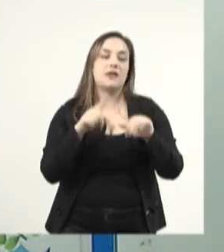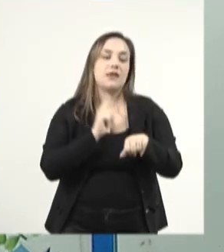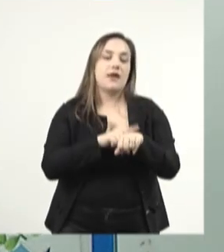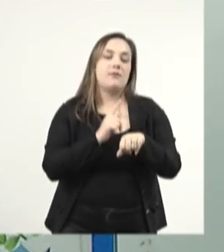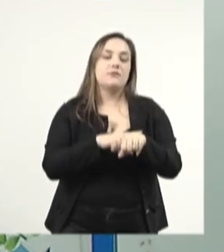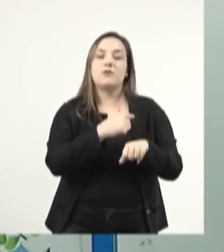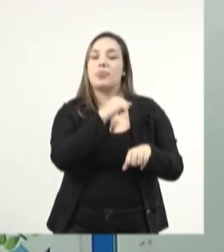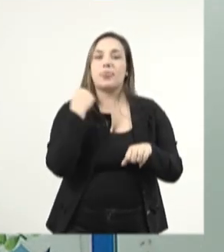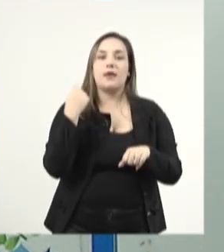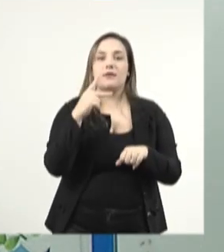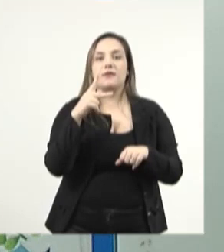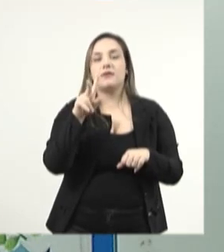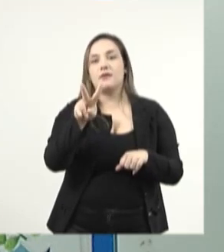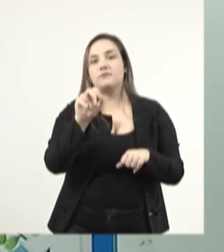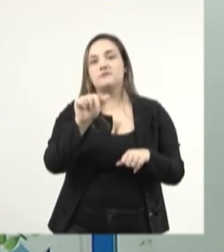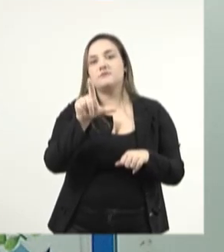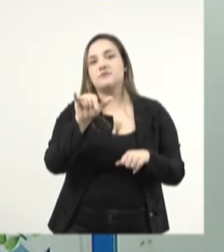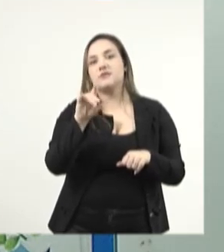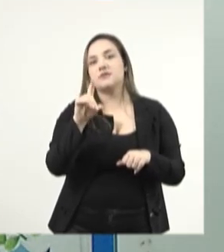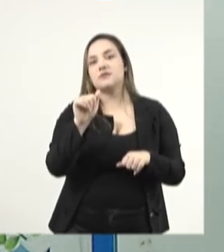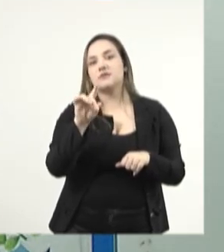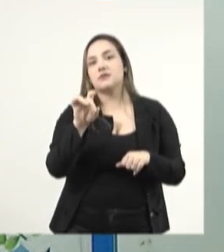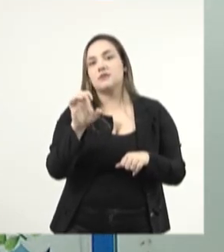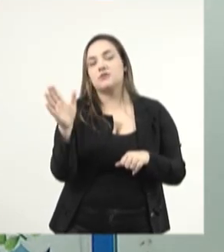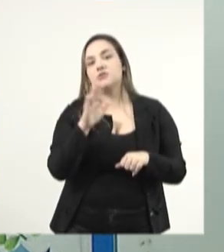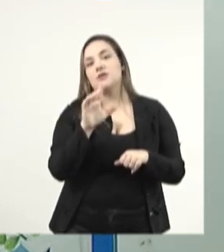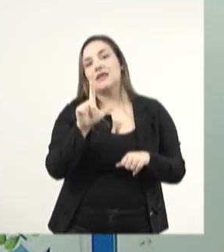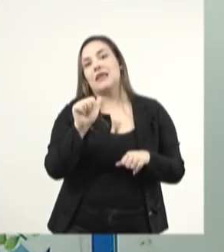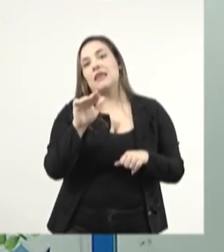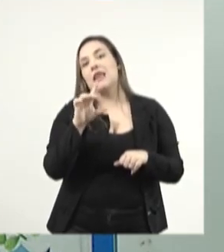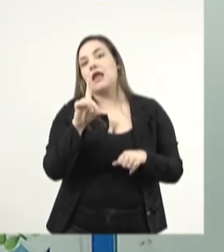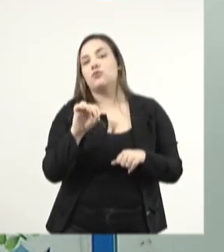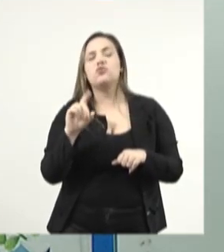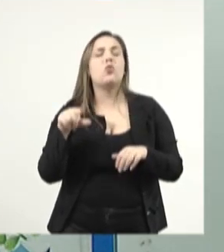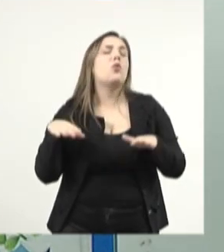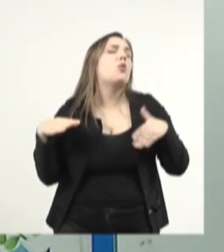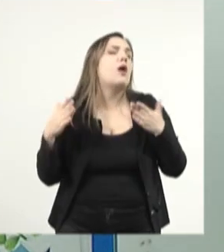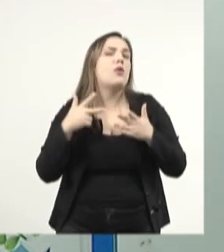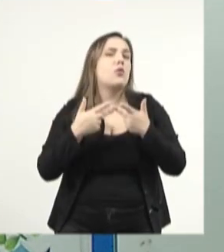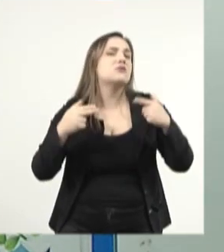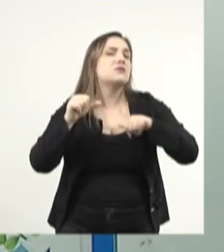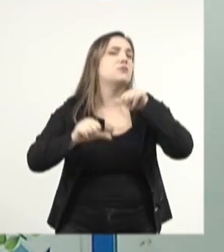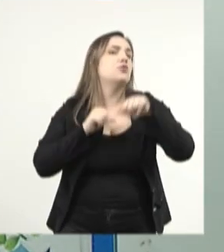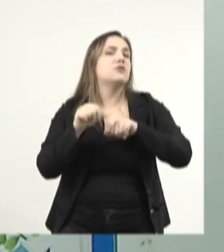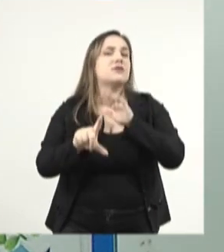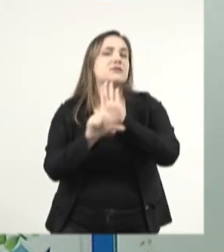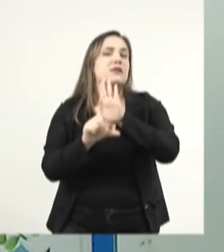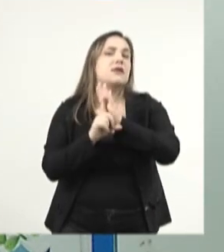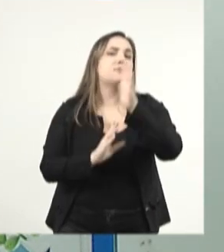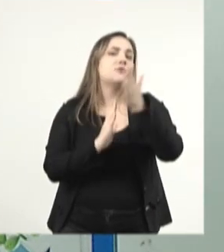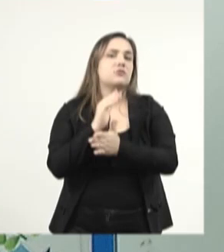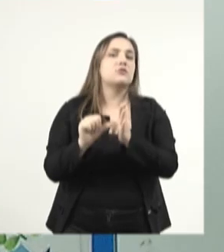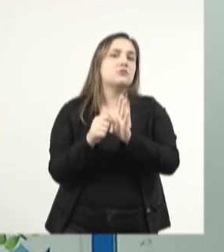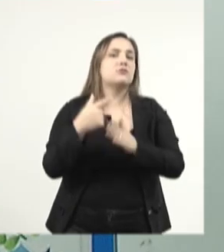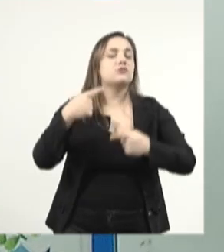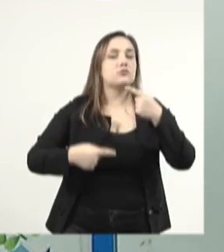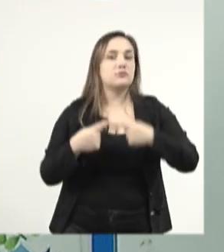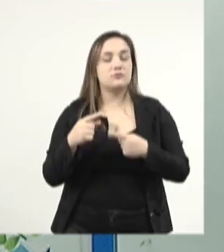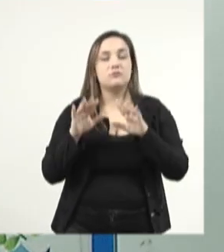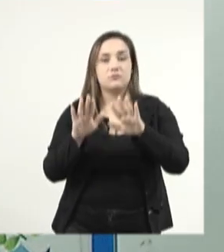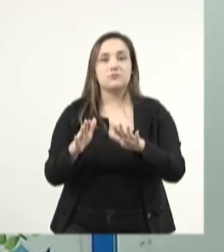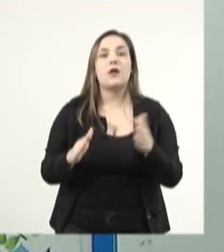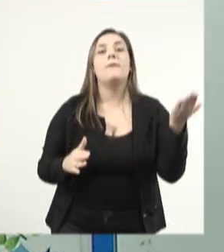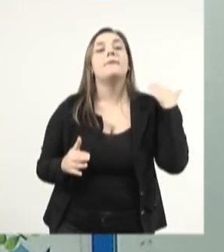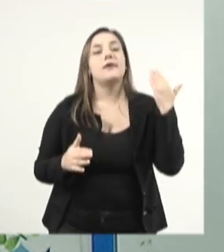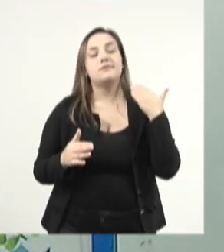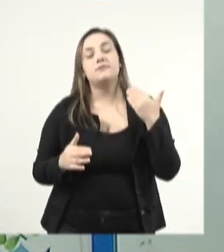prazo de validade do laudo médico, né? O que traz, qual que é a inovação, então, dessa lei que foi aprovada hoje em segunda discussão? O prazo